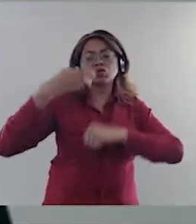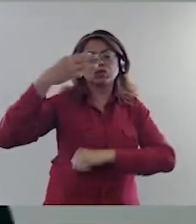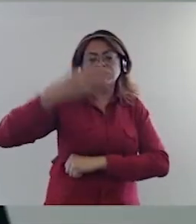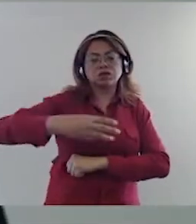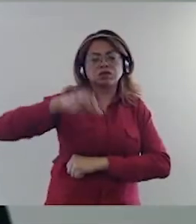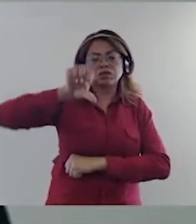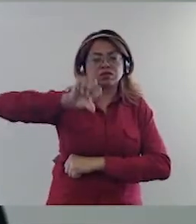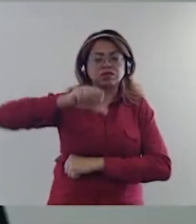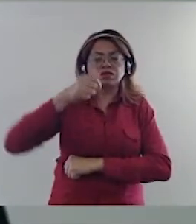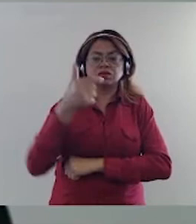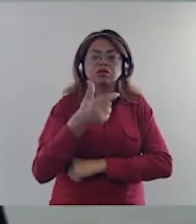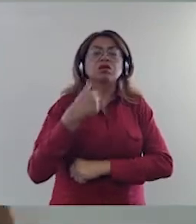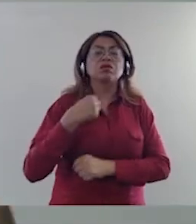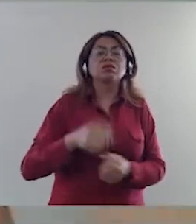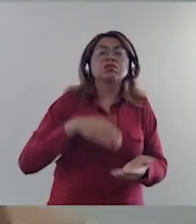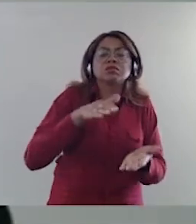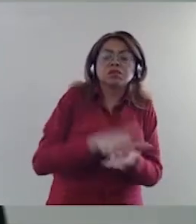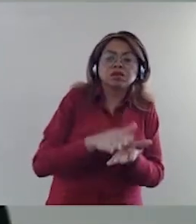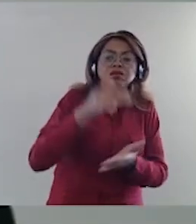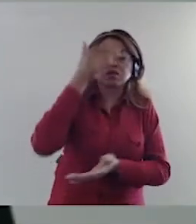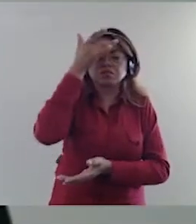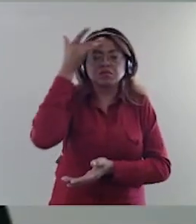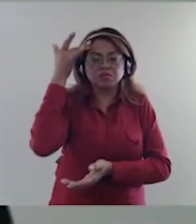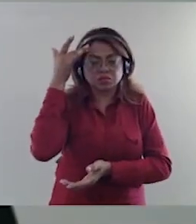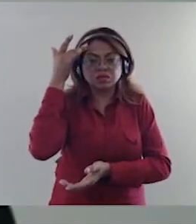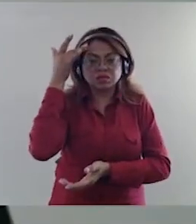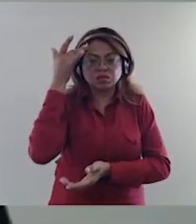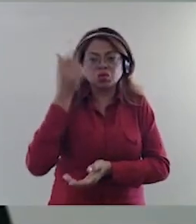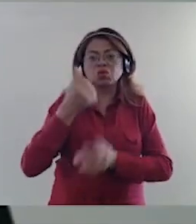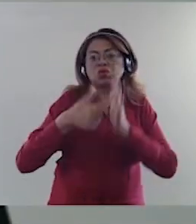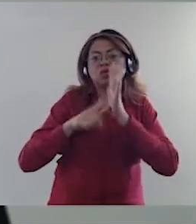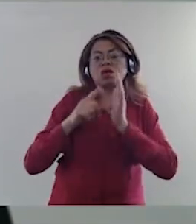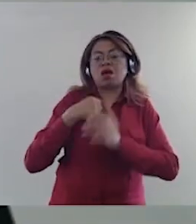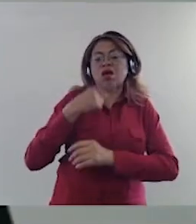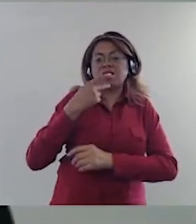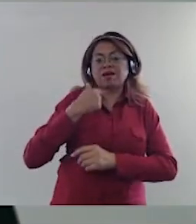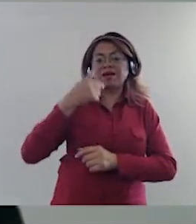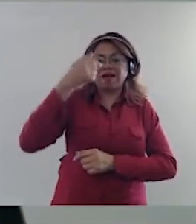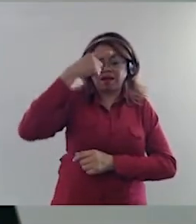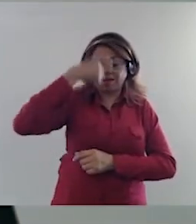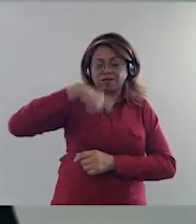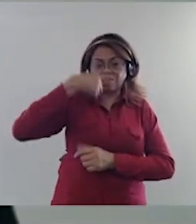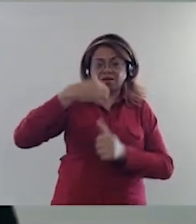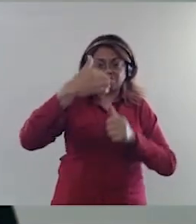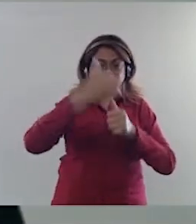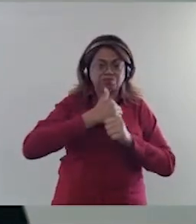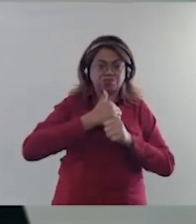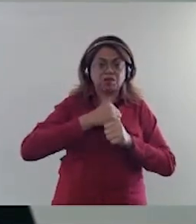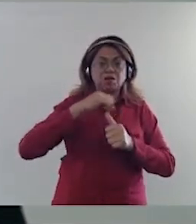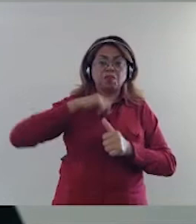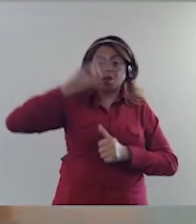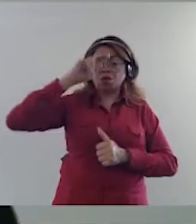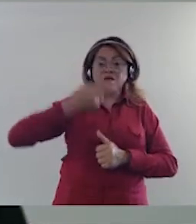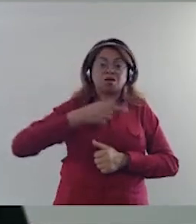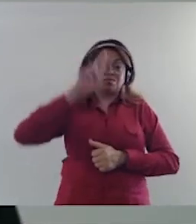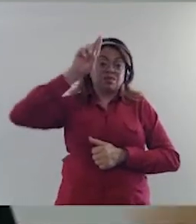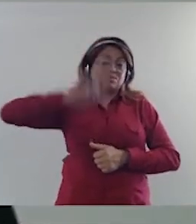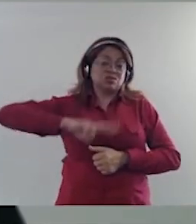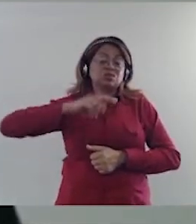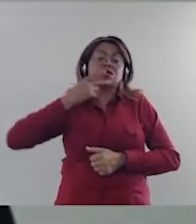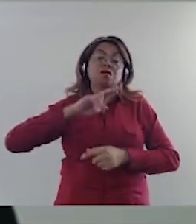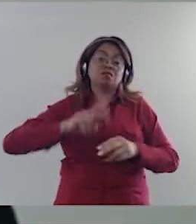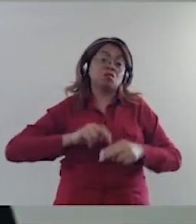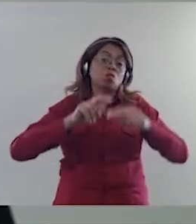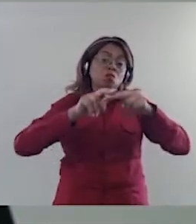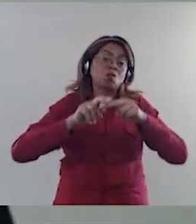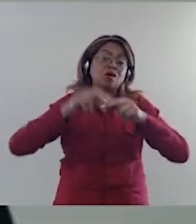392, que estabelece que o devedor não responde pelos prejuízos resultantes desses fatos, se não tiver,